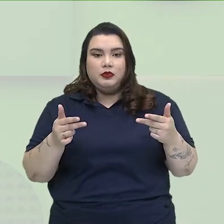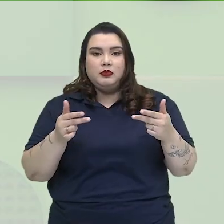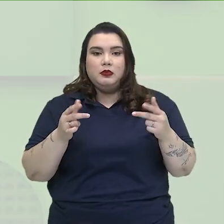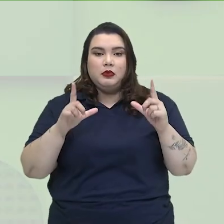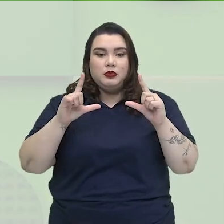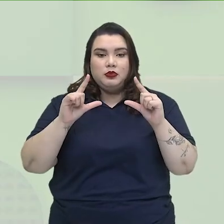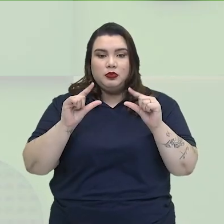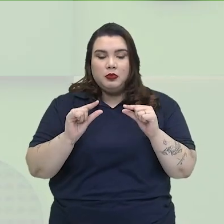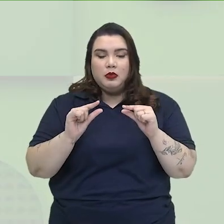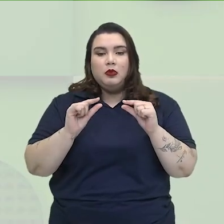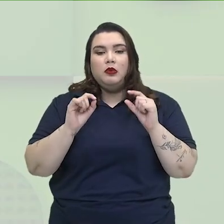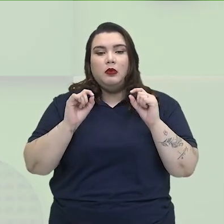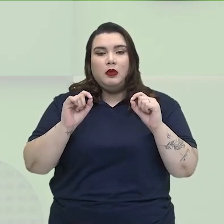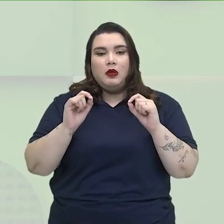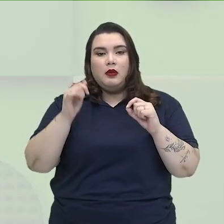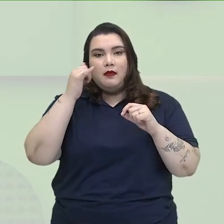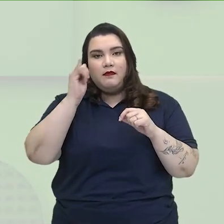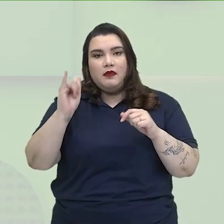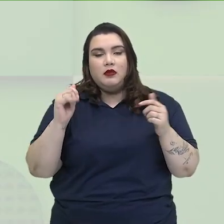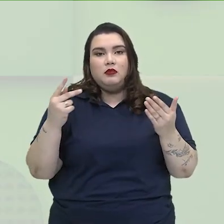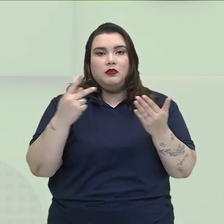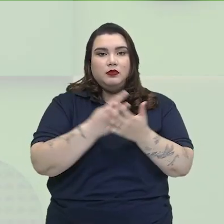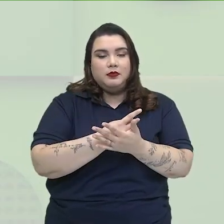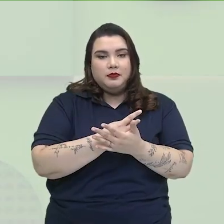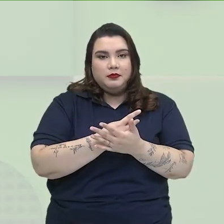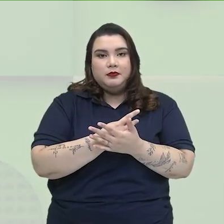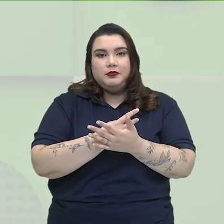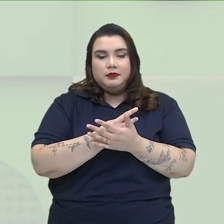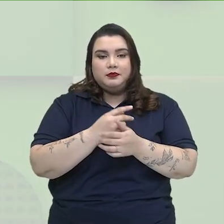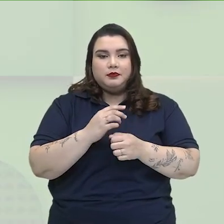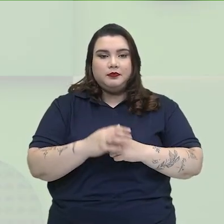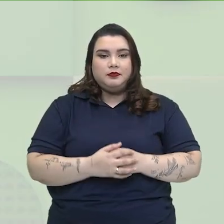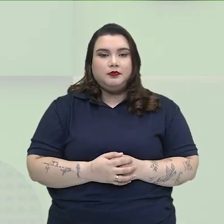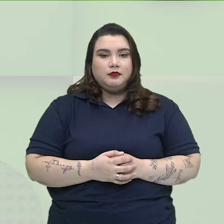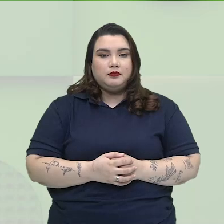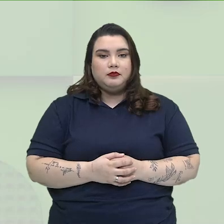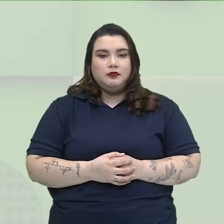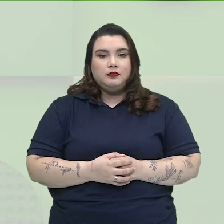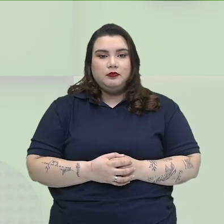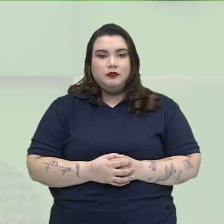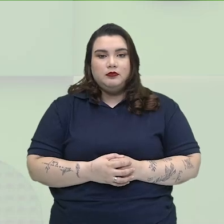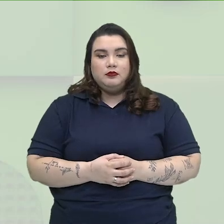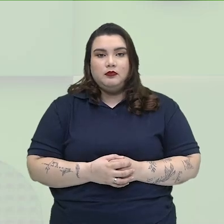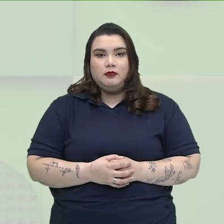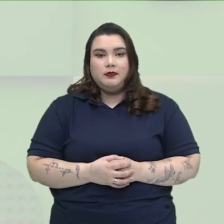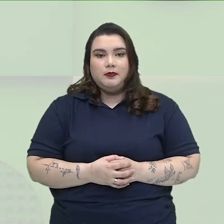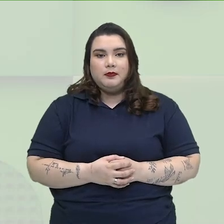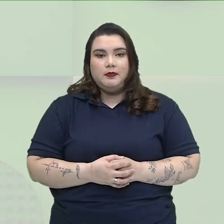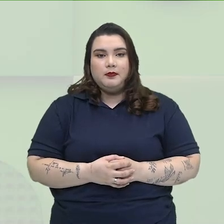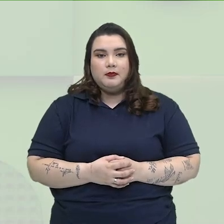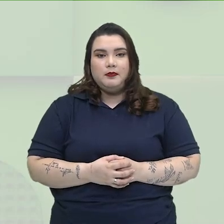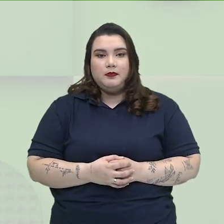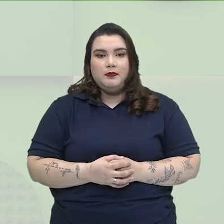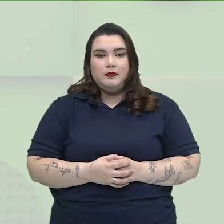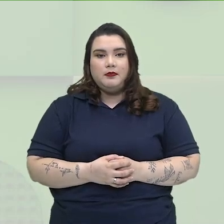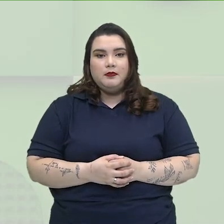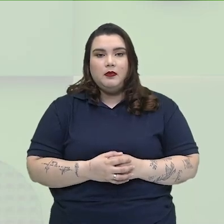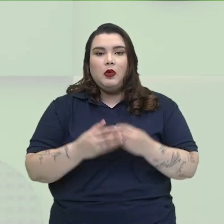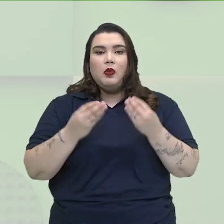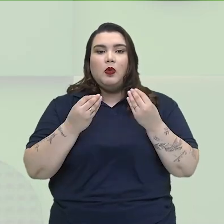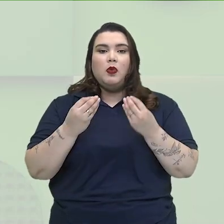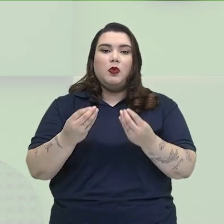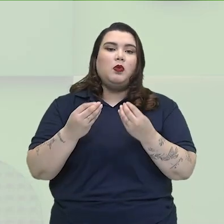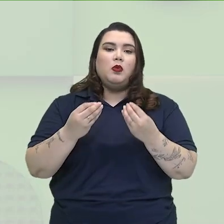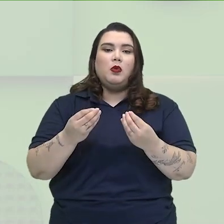o impacto na hora da prática dessas brincadeiras, né, práticas desportivas. E como manter